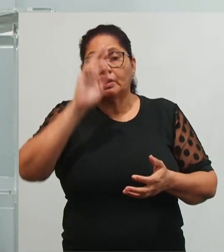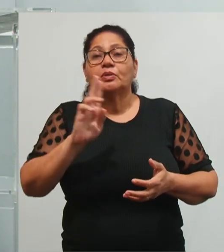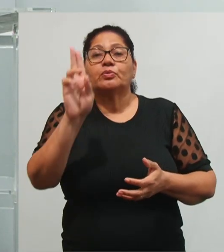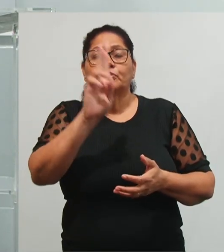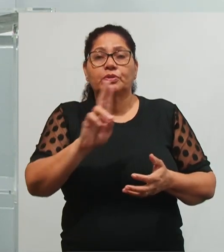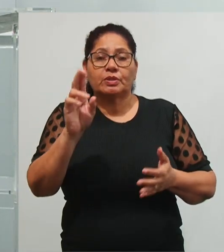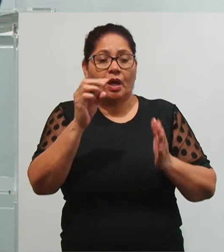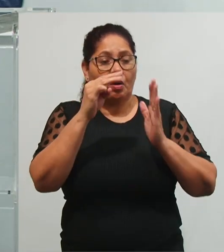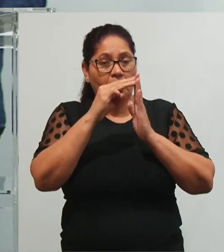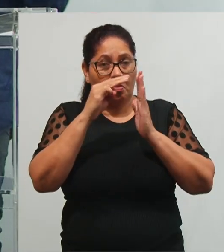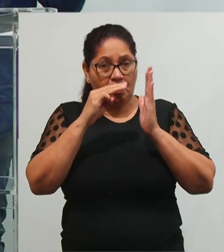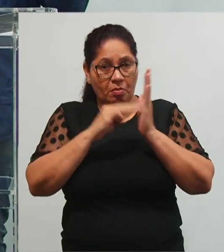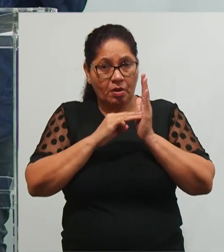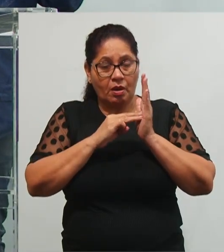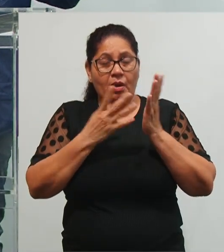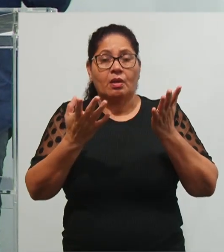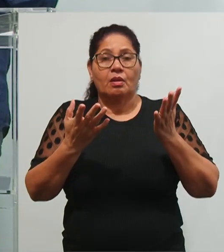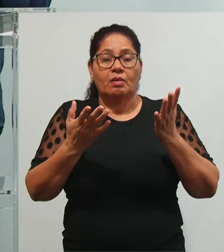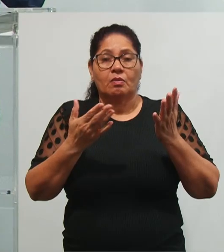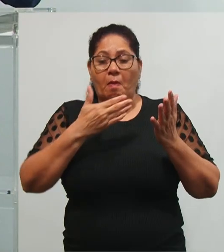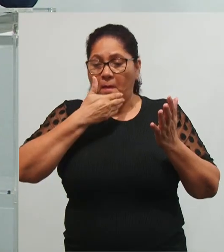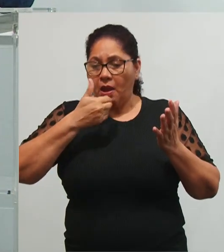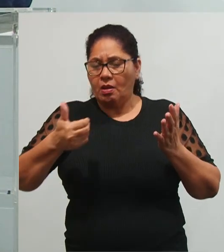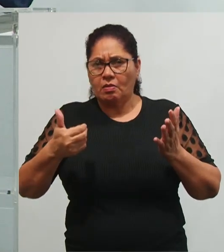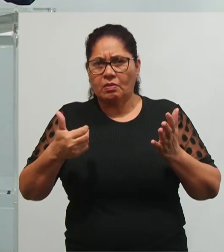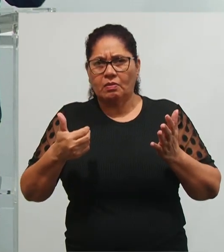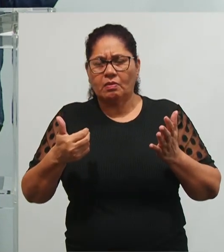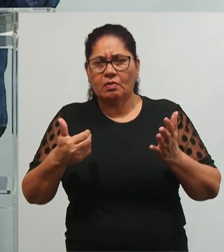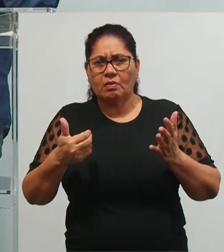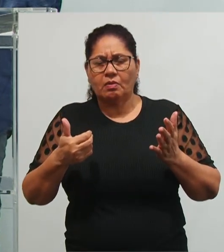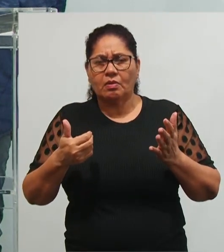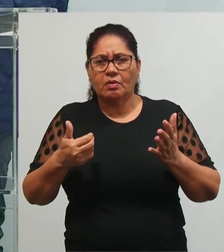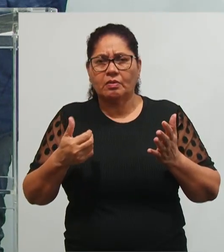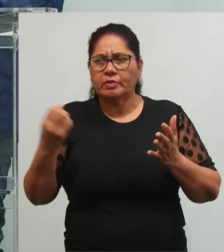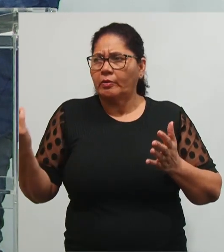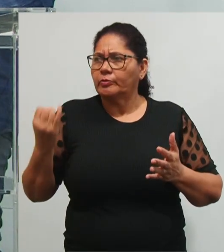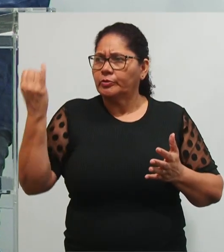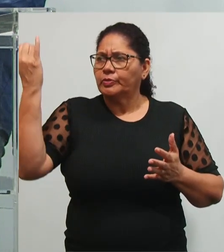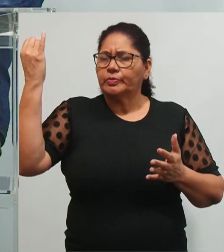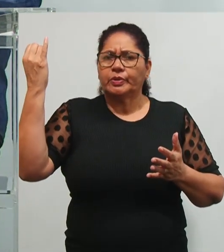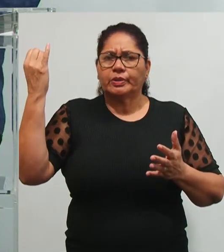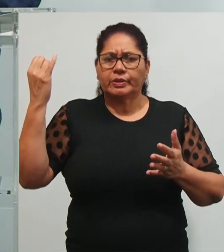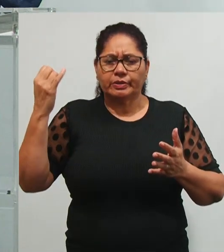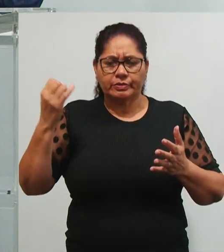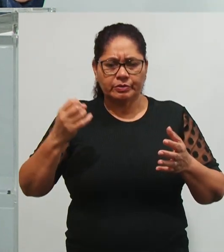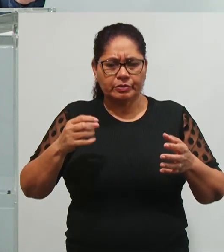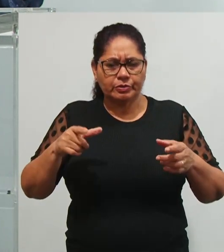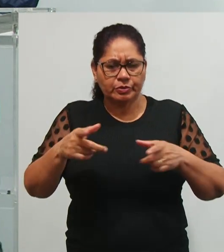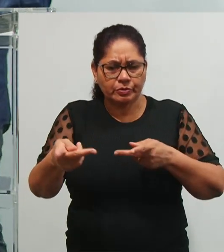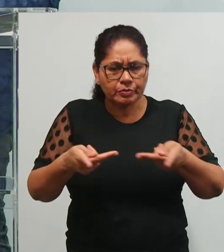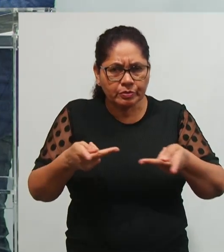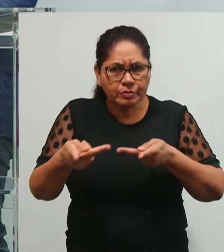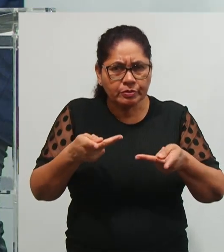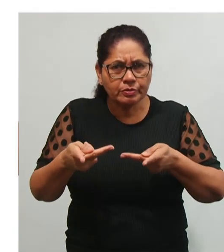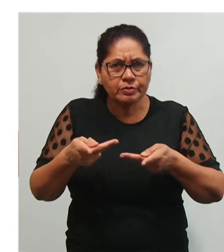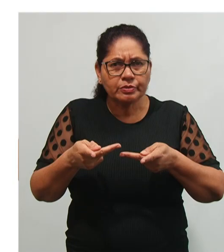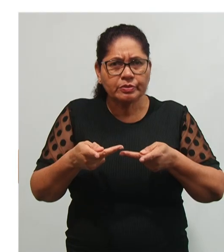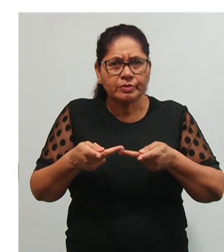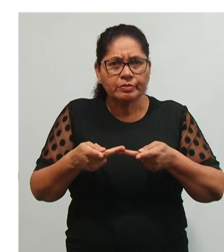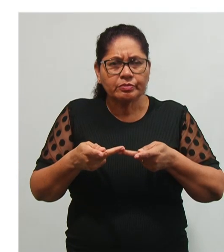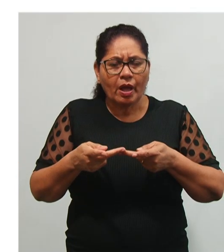vamos aprender a utilizar um método, uma ferramenta de priorização de projetos, para